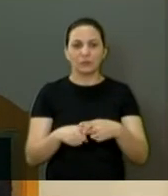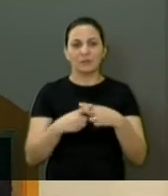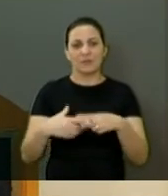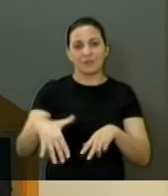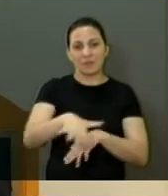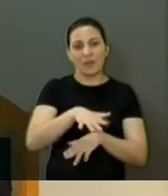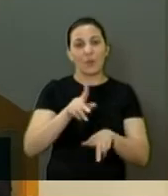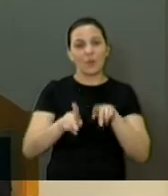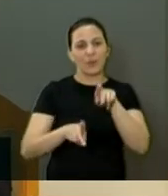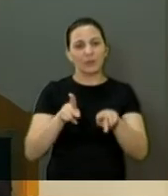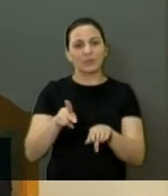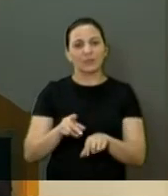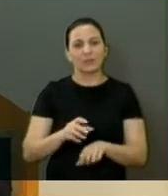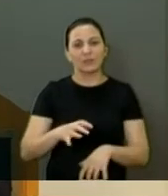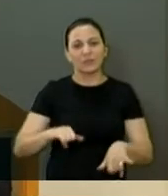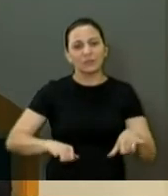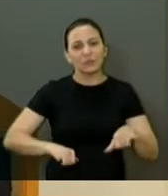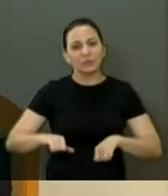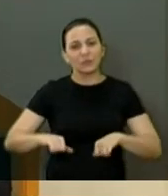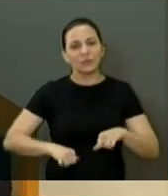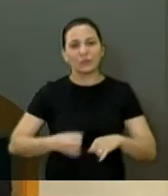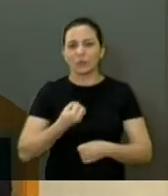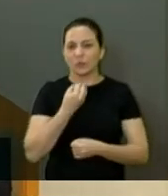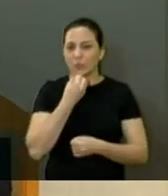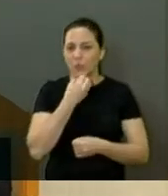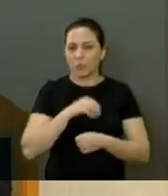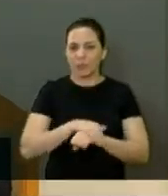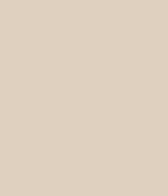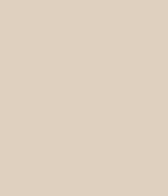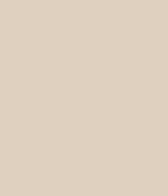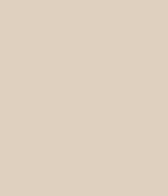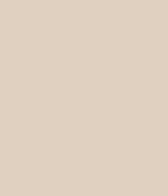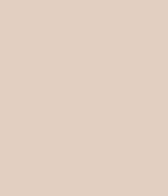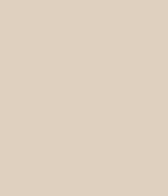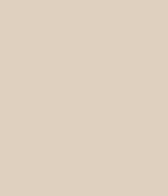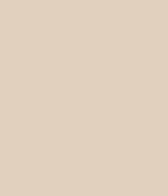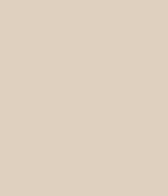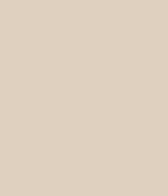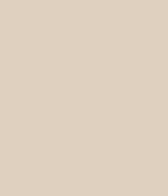aquela população está sofrendo mundo boa noite que com deus